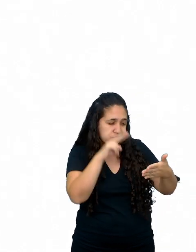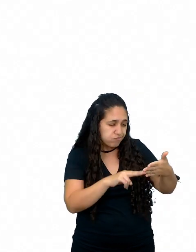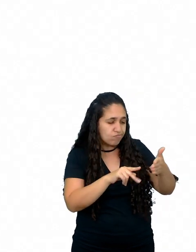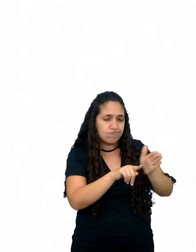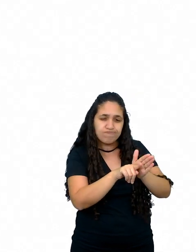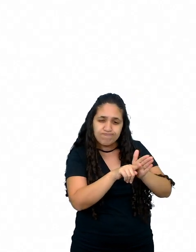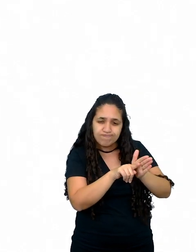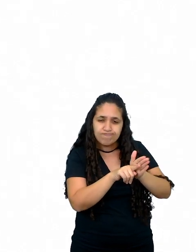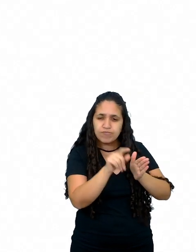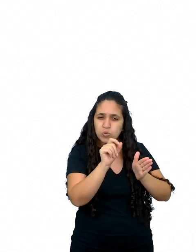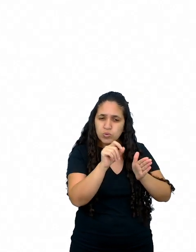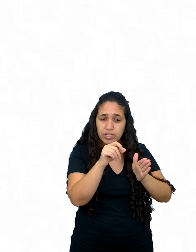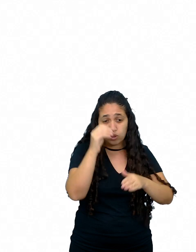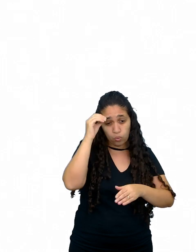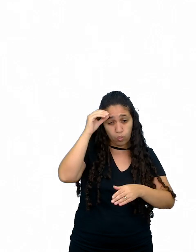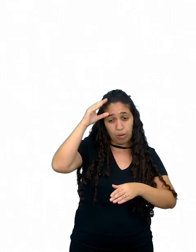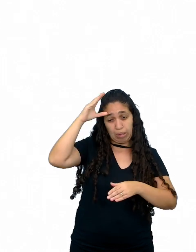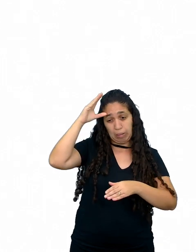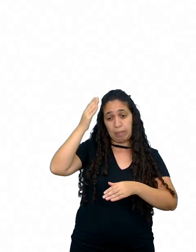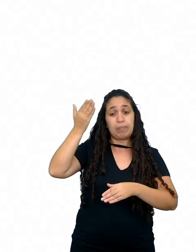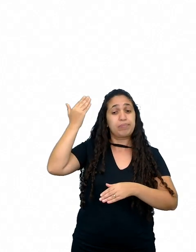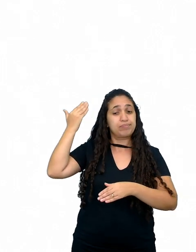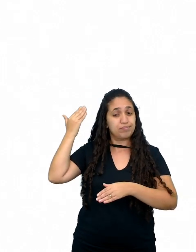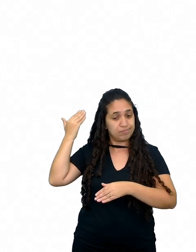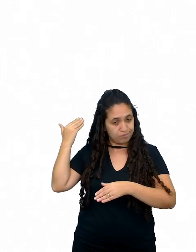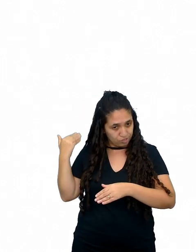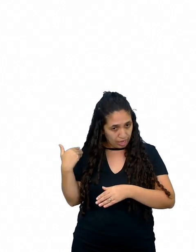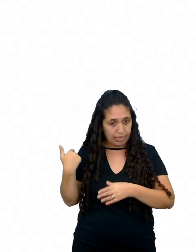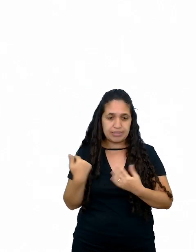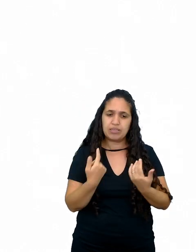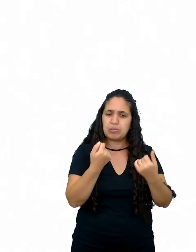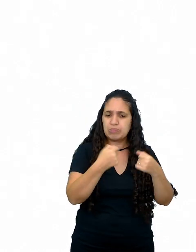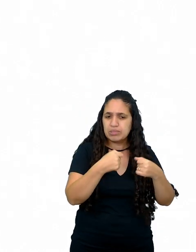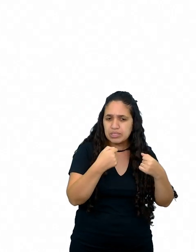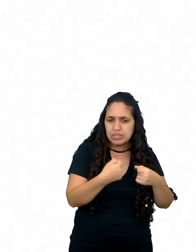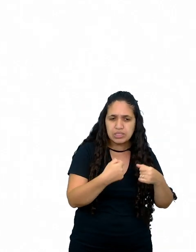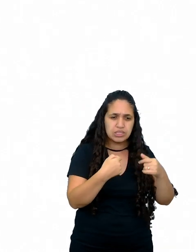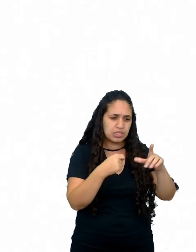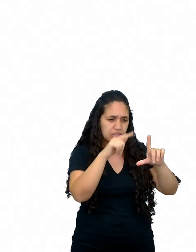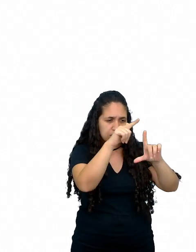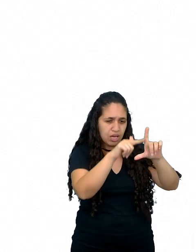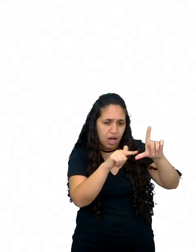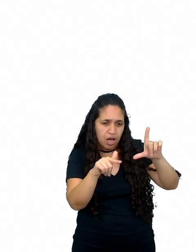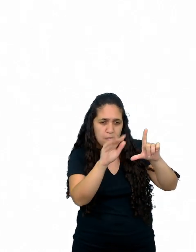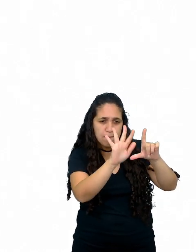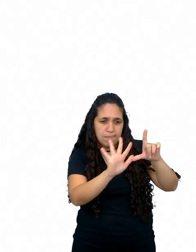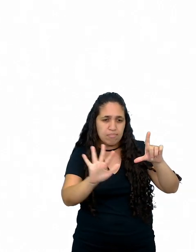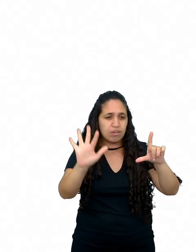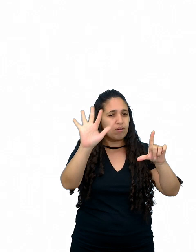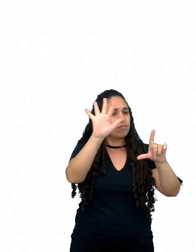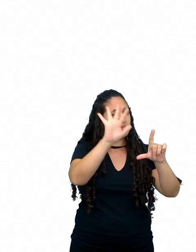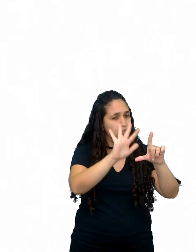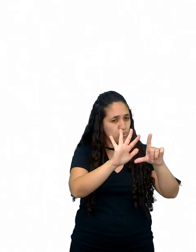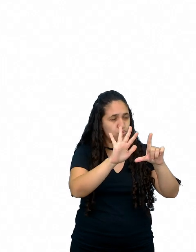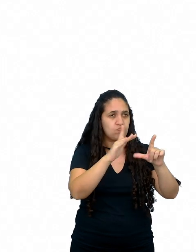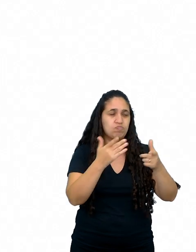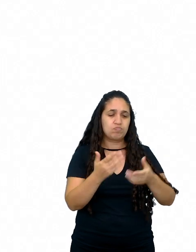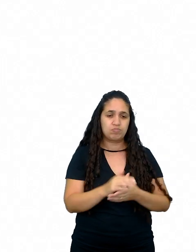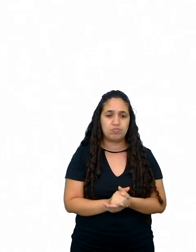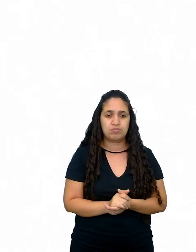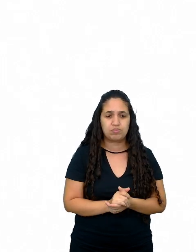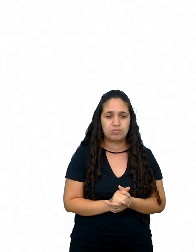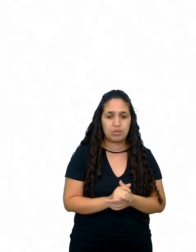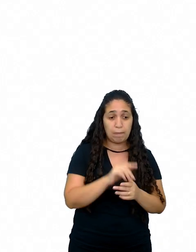conhecimentos prévios nessa hora. Eu vou precisar de plano cartesiano, eu vou precisar